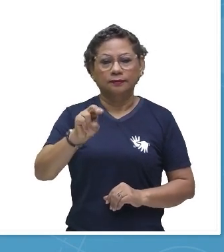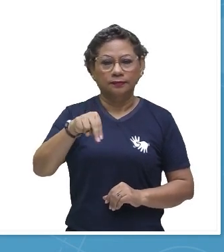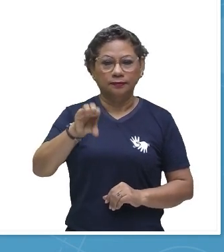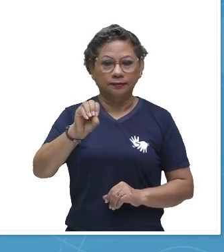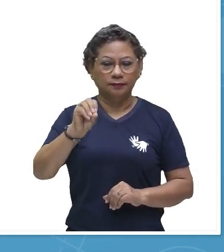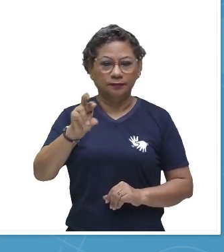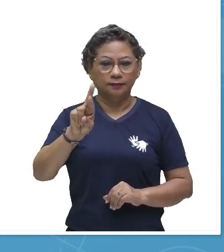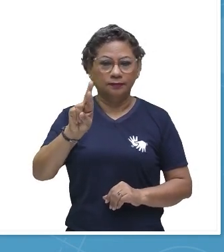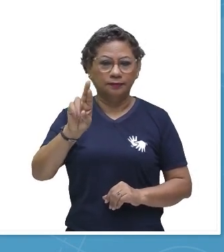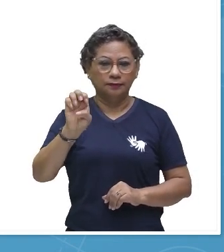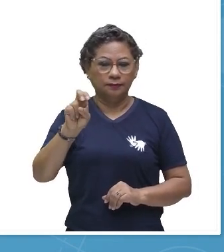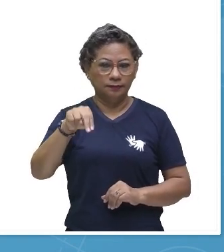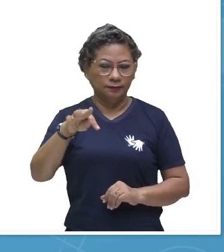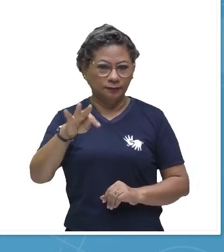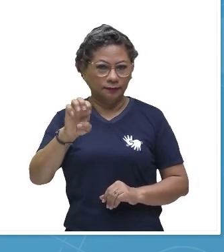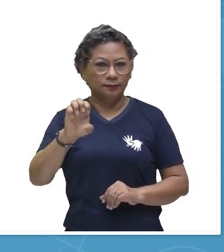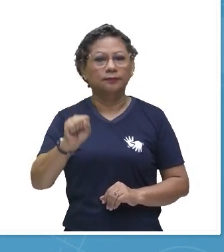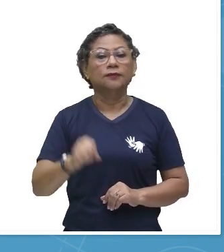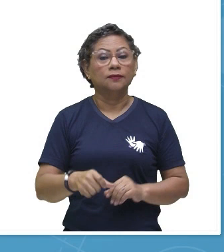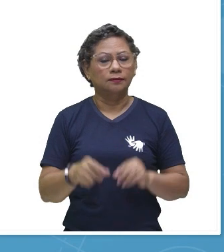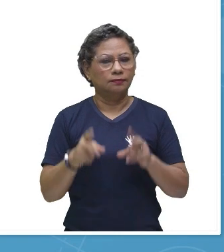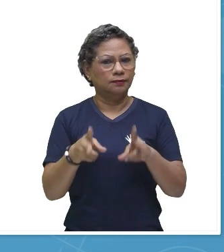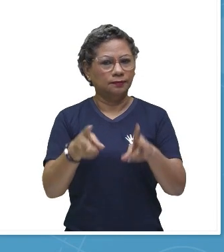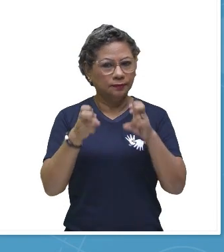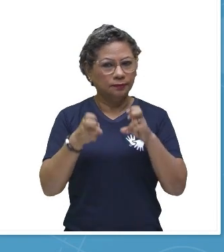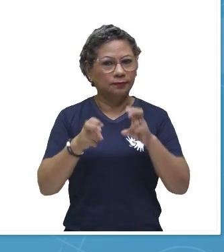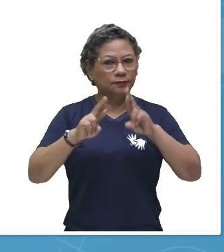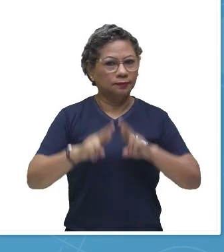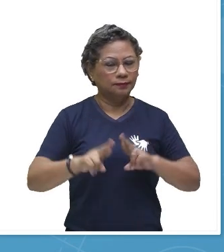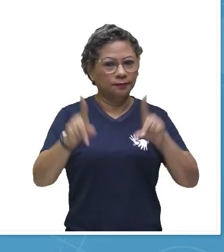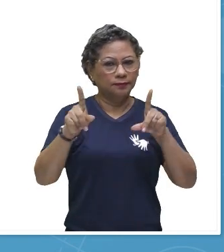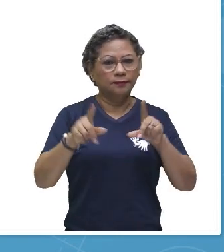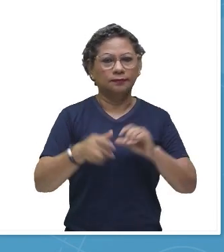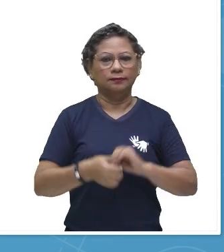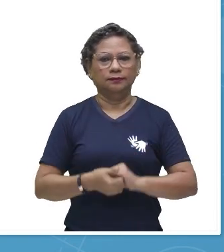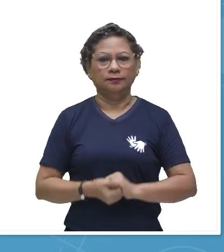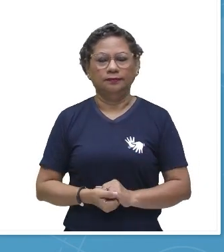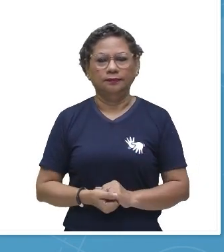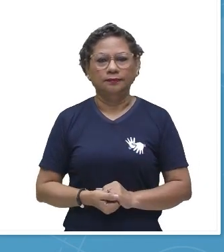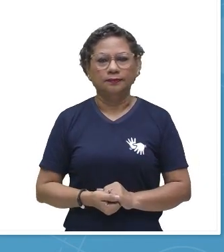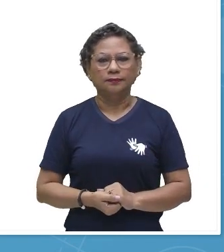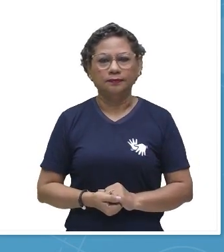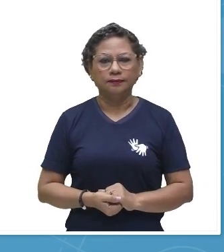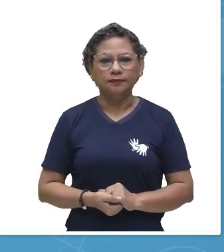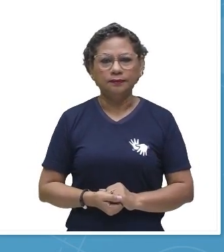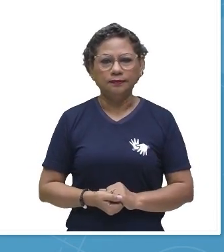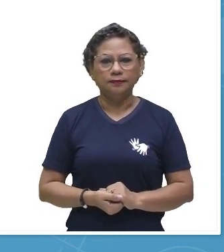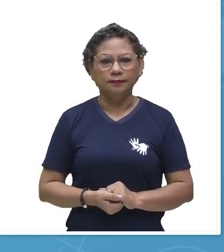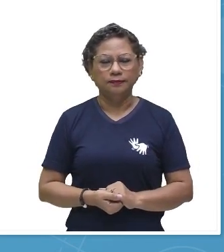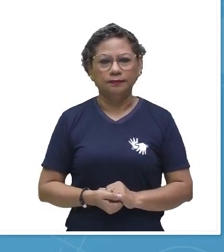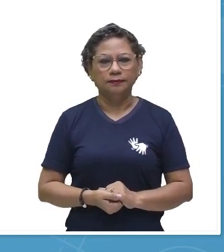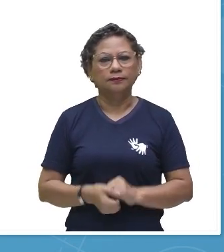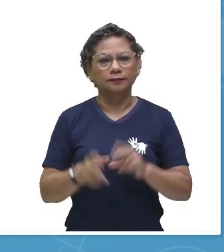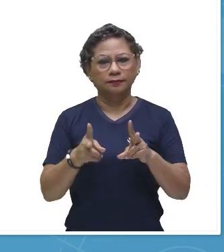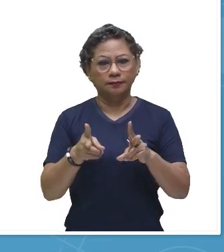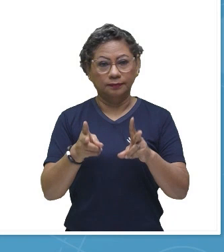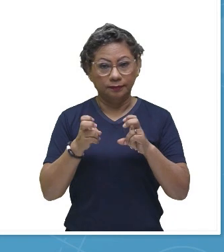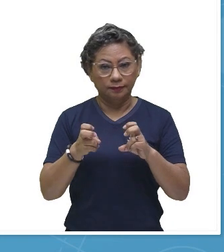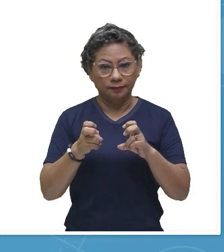têm essa particularidade aqui de ter o ângulo de 90